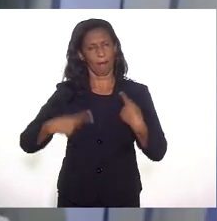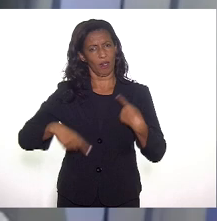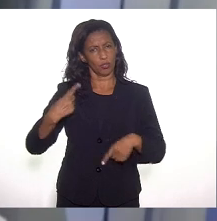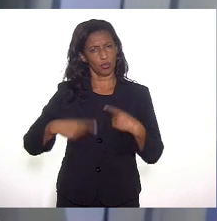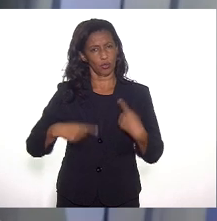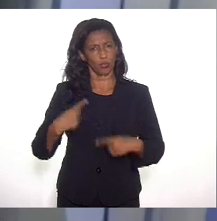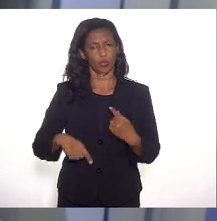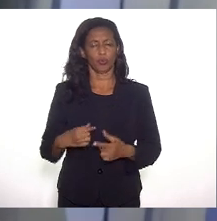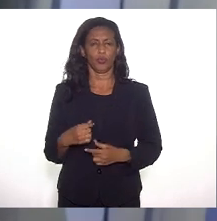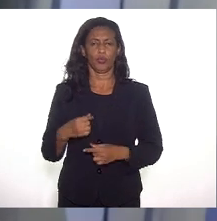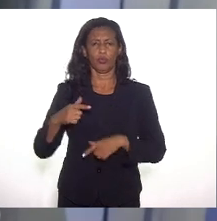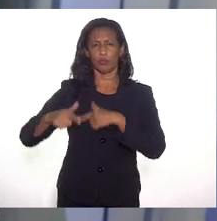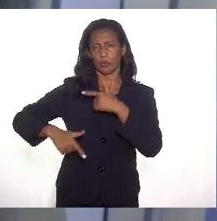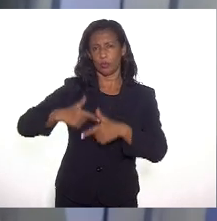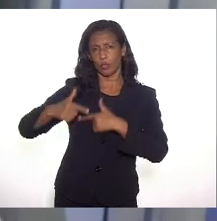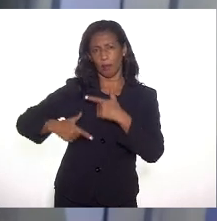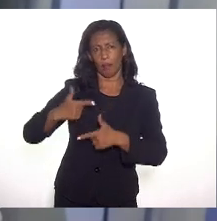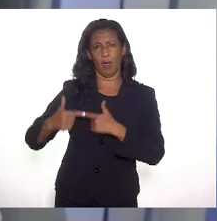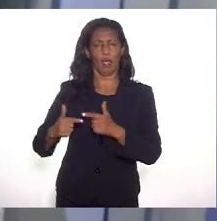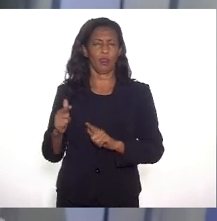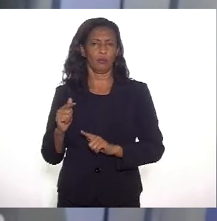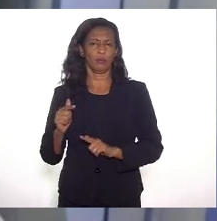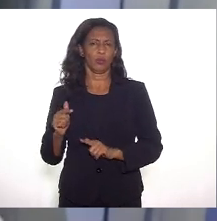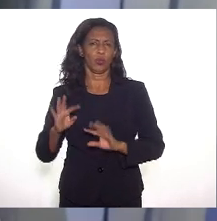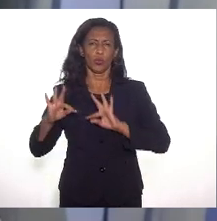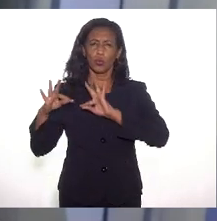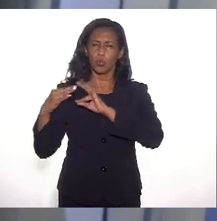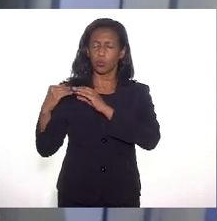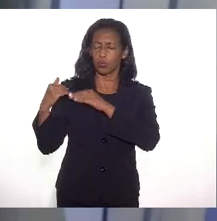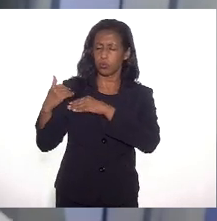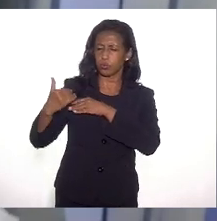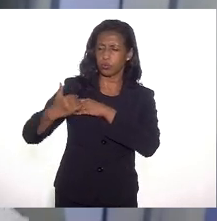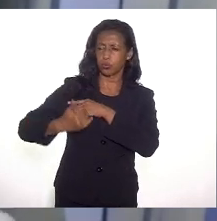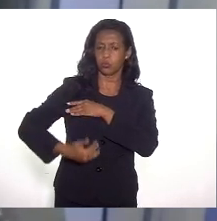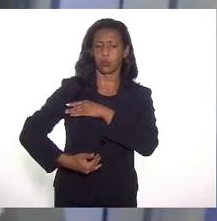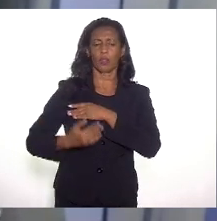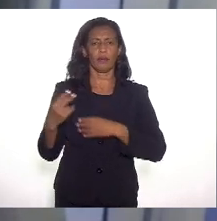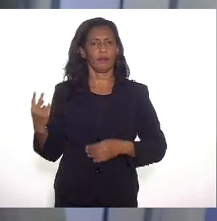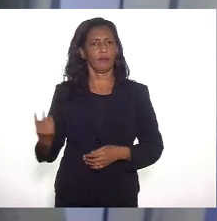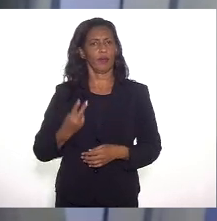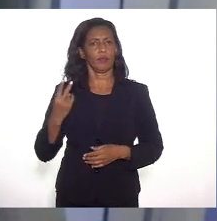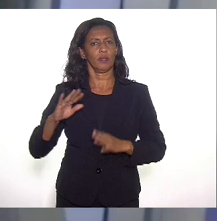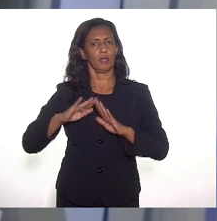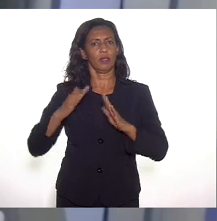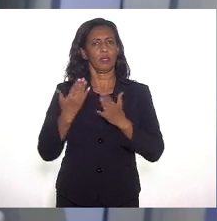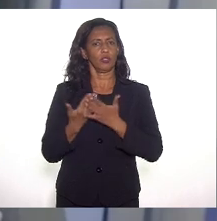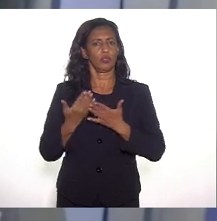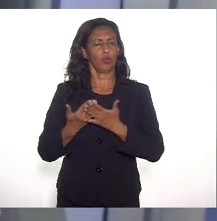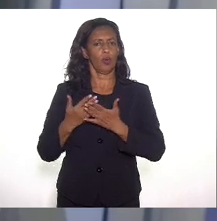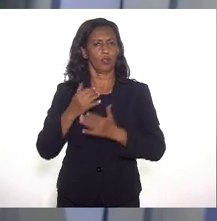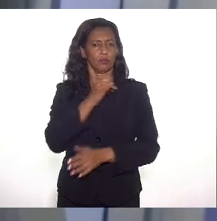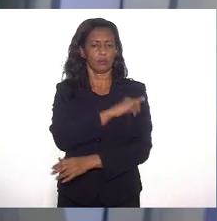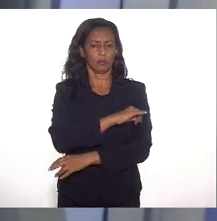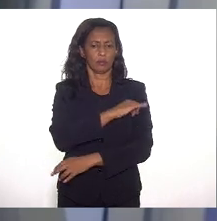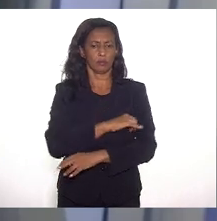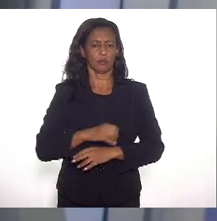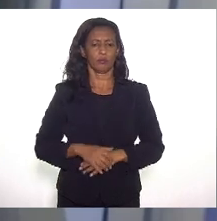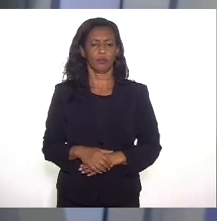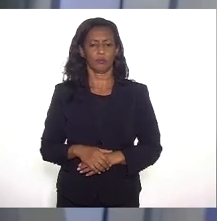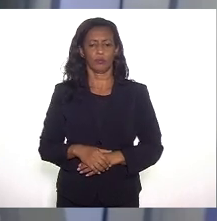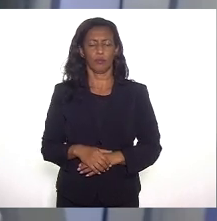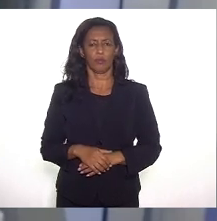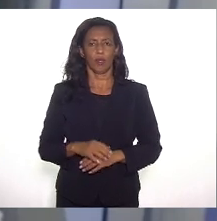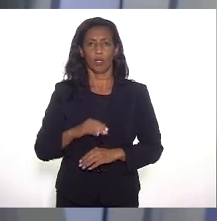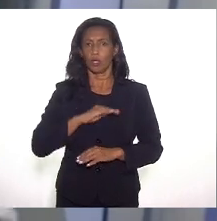discutido, sua obra, seu legado, sua luta, sejam discutidas e valorizadas na escola do Rio de Janeiro, no âmbito de